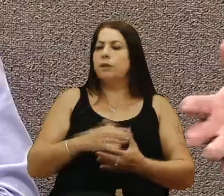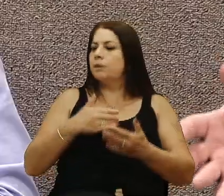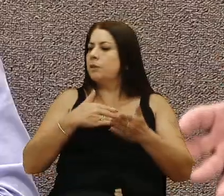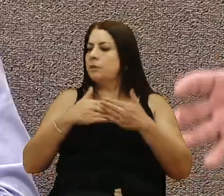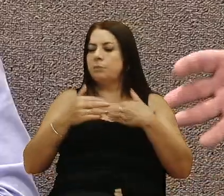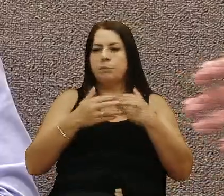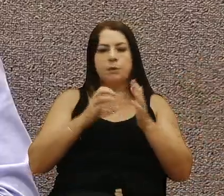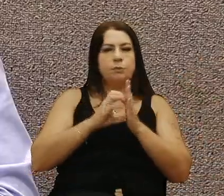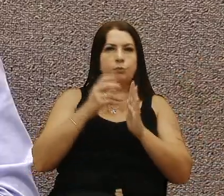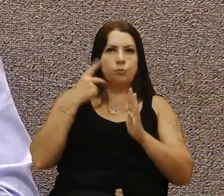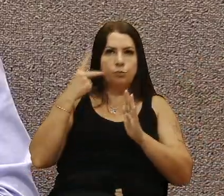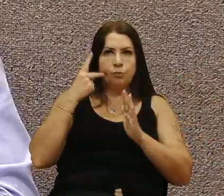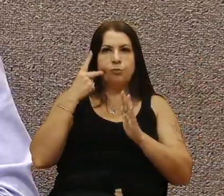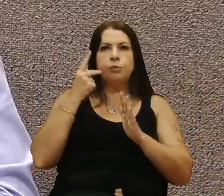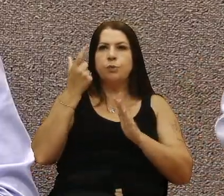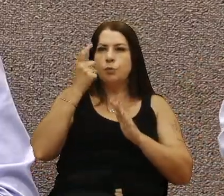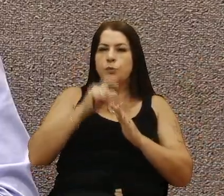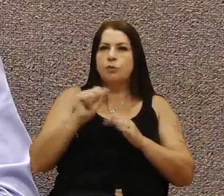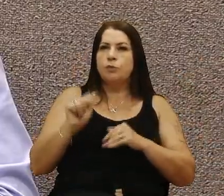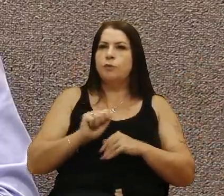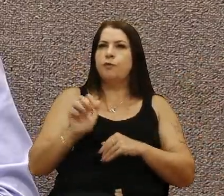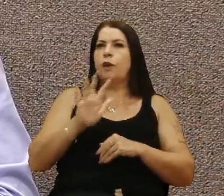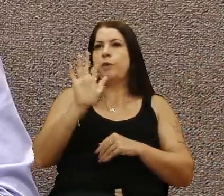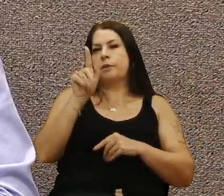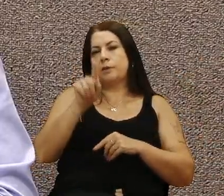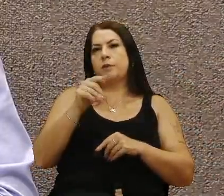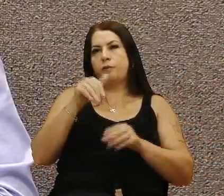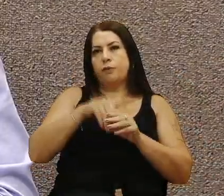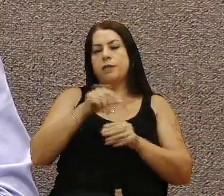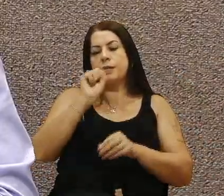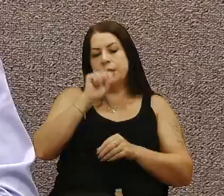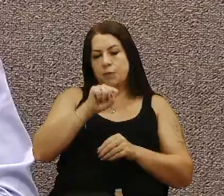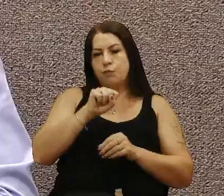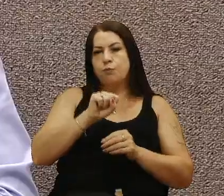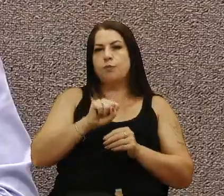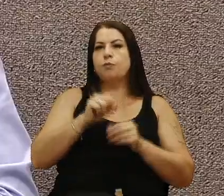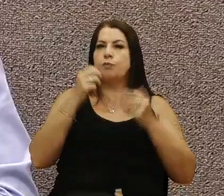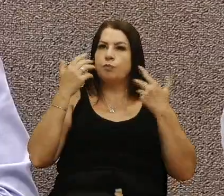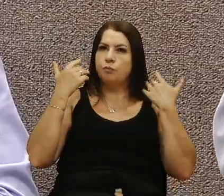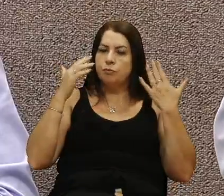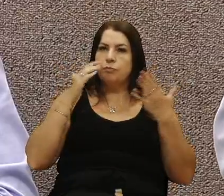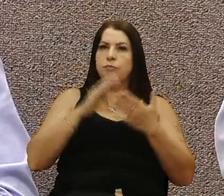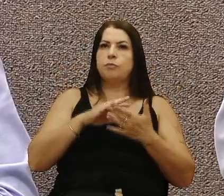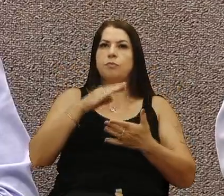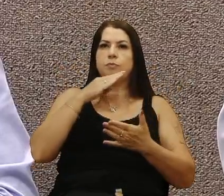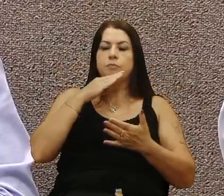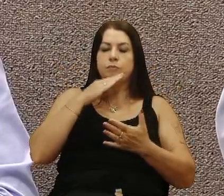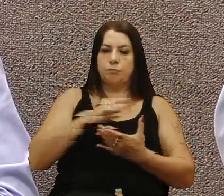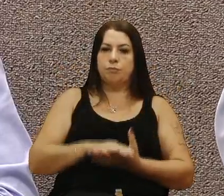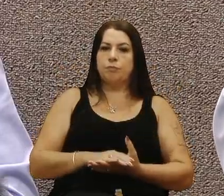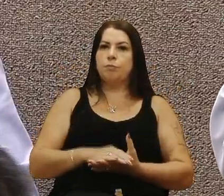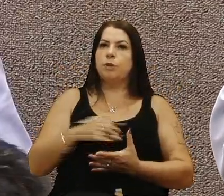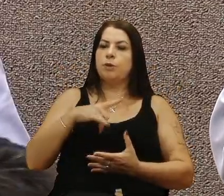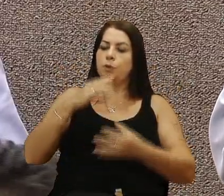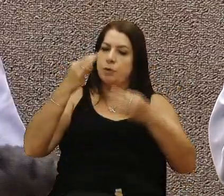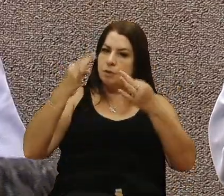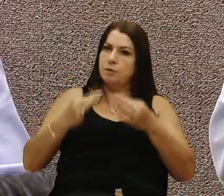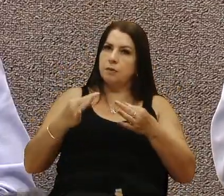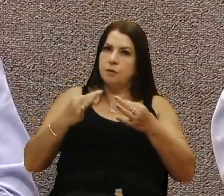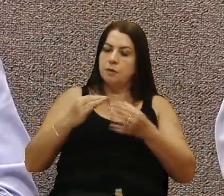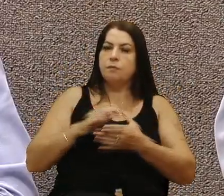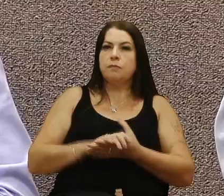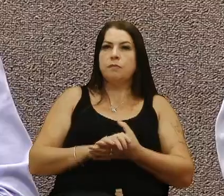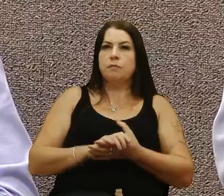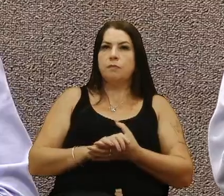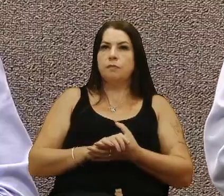independente de partido, eu acho que é uma valorização e eu votarei sim, e parabenizo, Bortola, porque tenho certeza